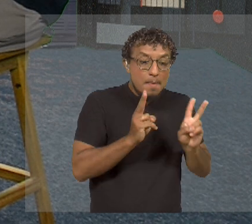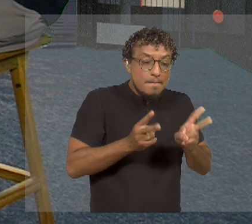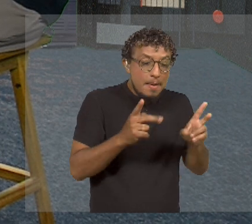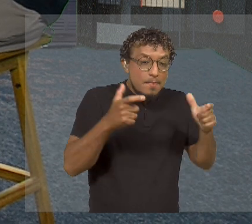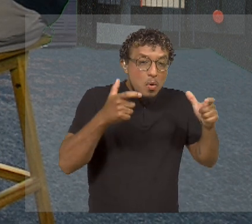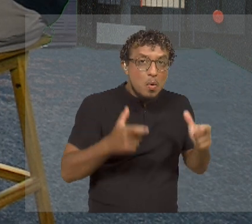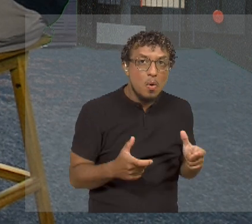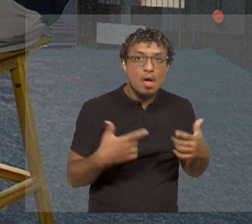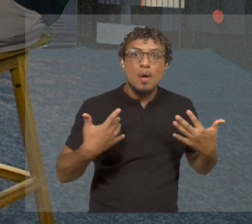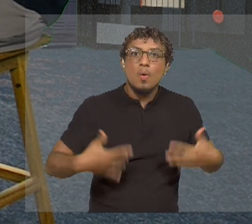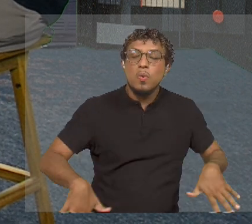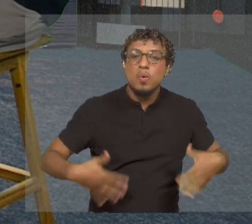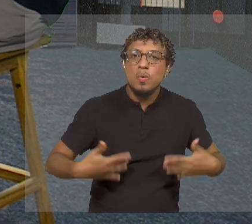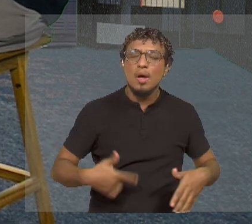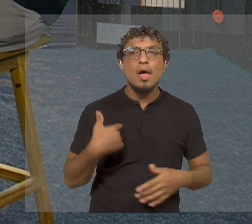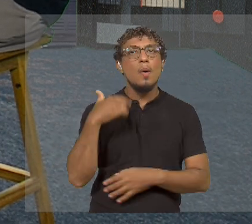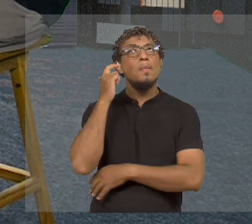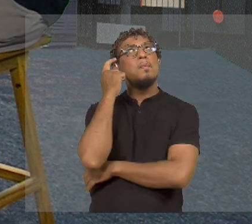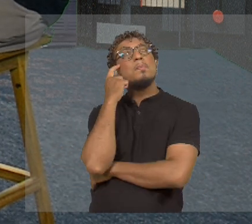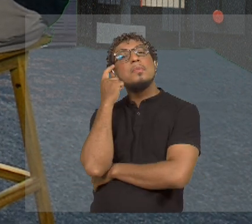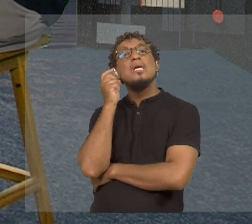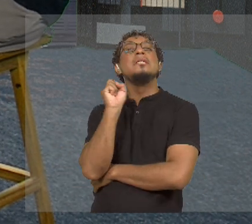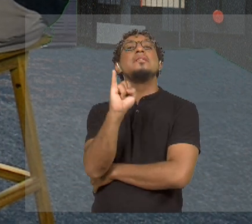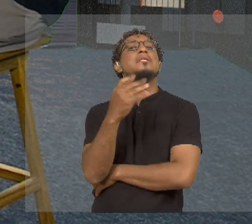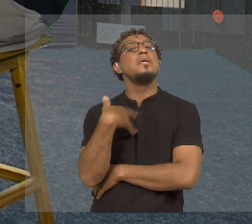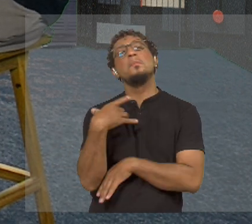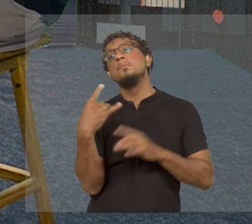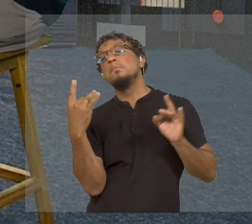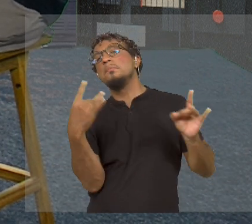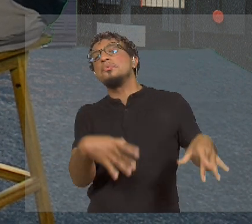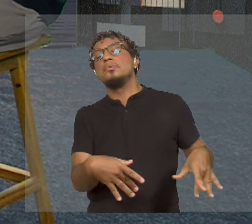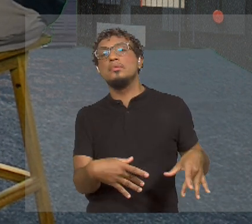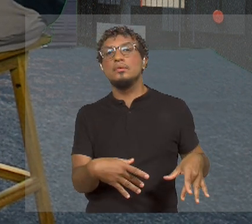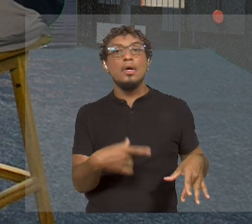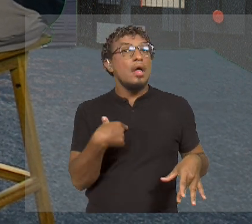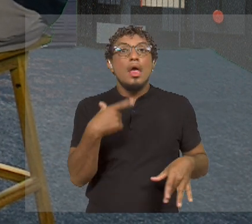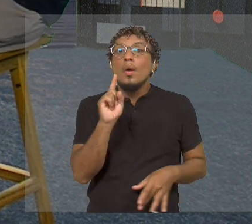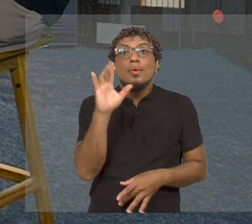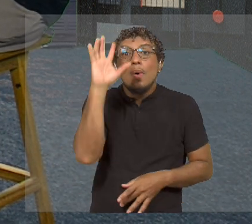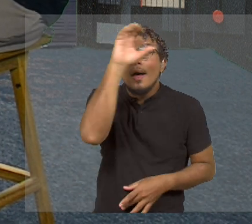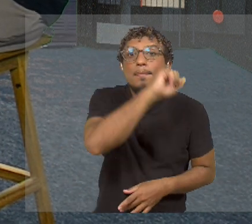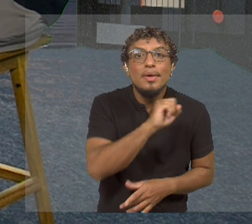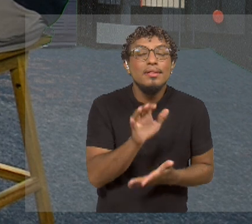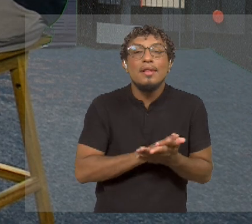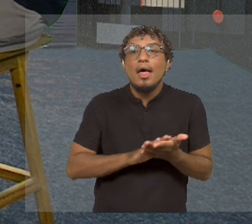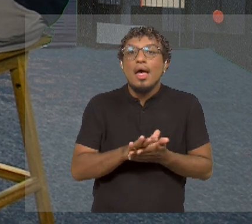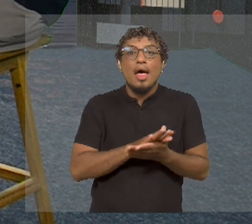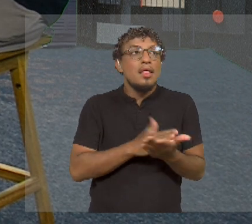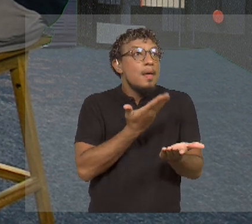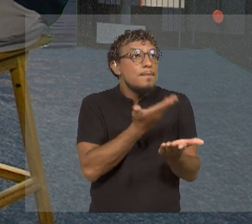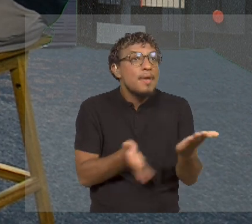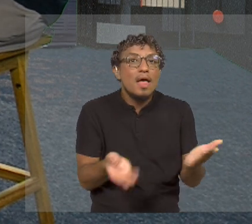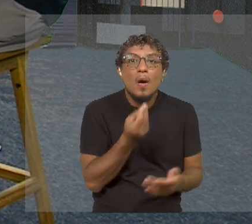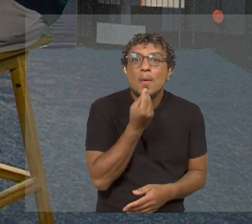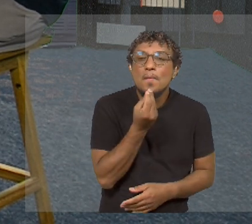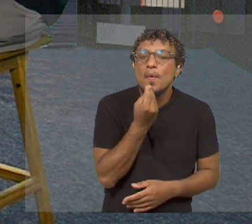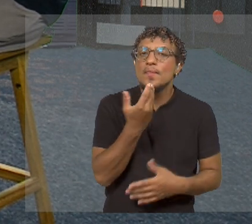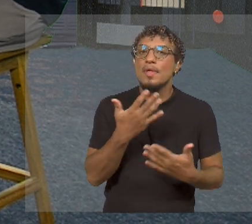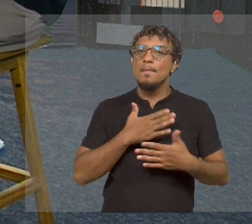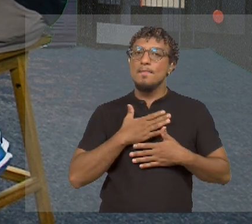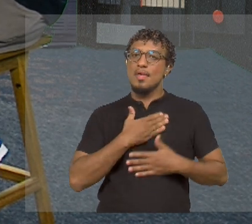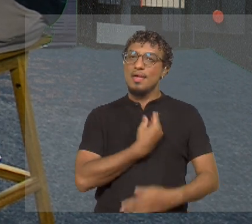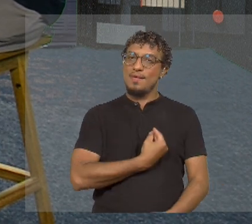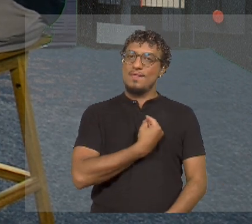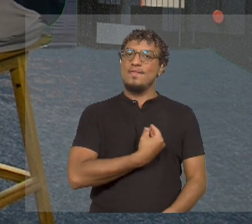lugar, sabe? E talvez às vezes eu pense, tipo, se eu não fosse, eu não aprenderia e, não perderia, e também perderia uma oportunidade muito grande na